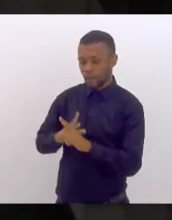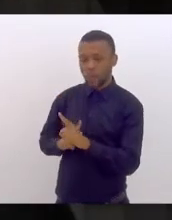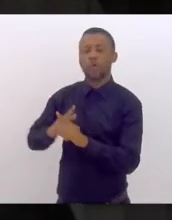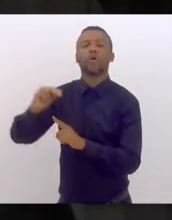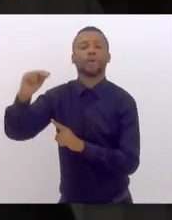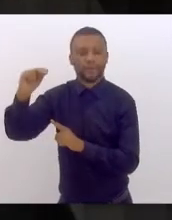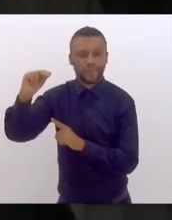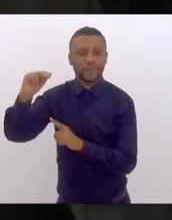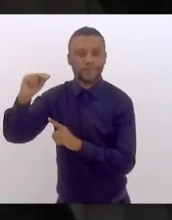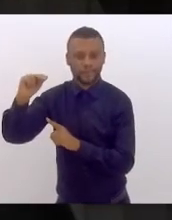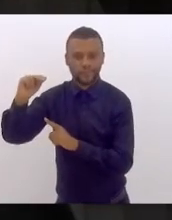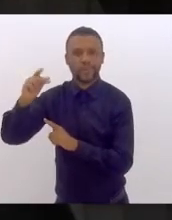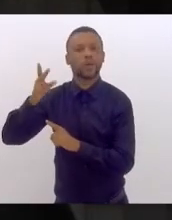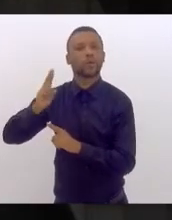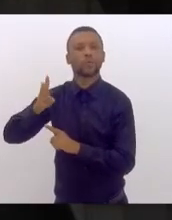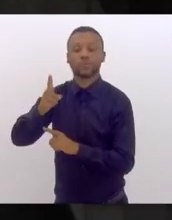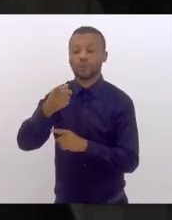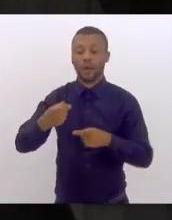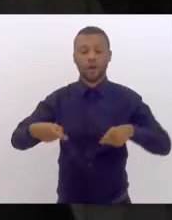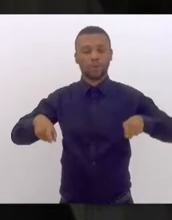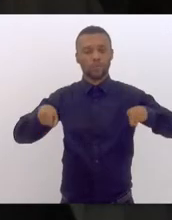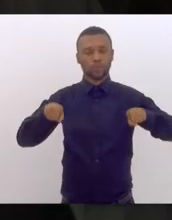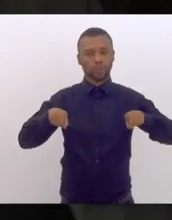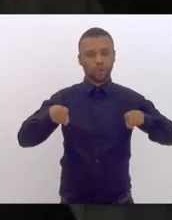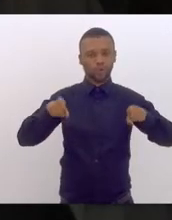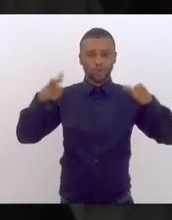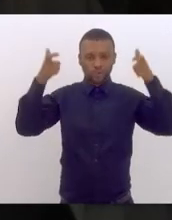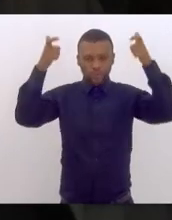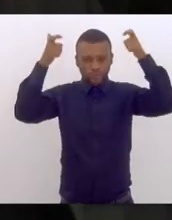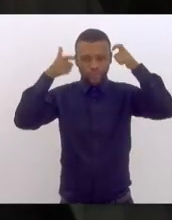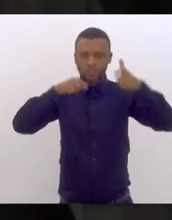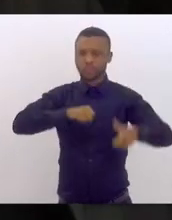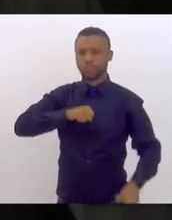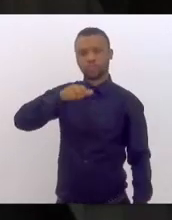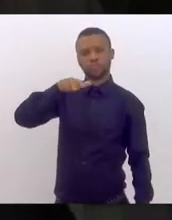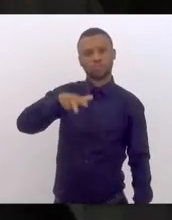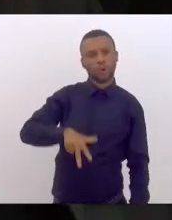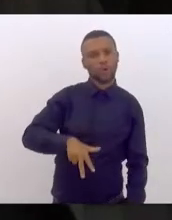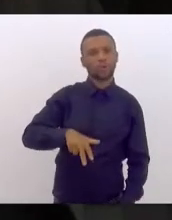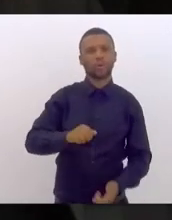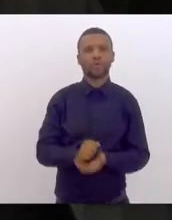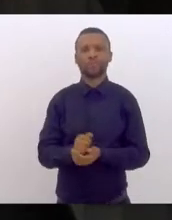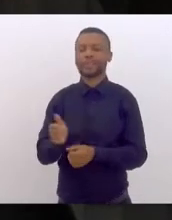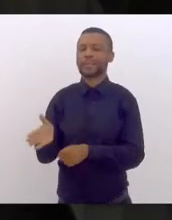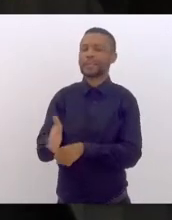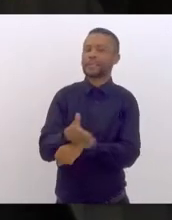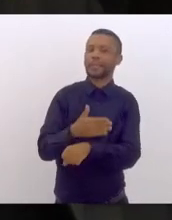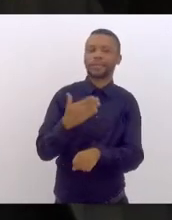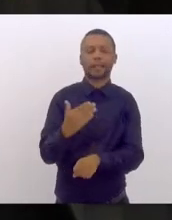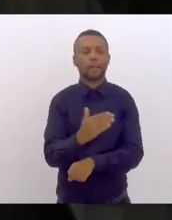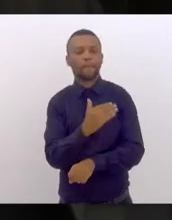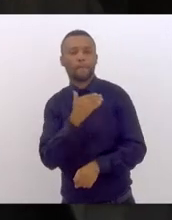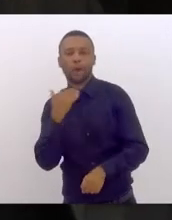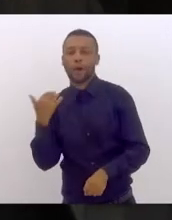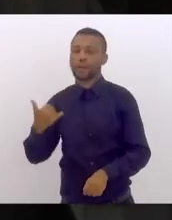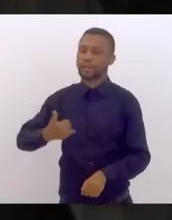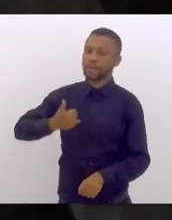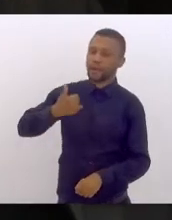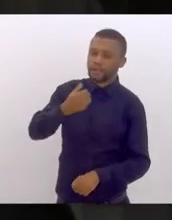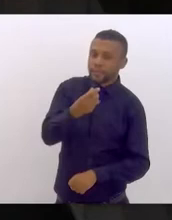em Portugal e morre muito cedo aos 36 anos